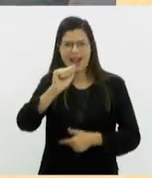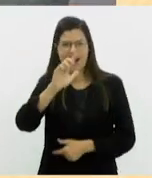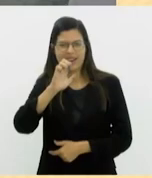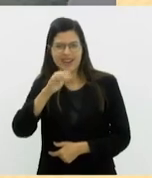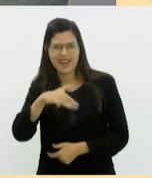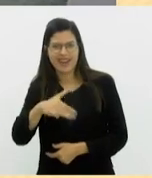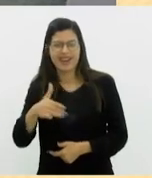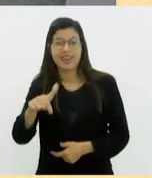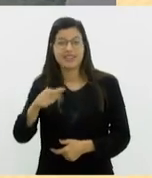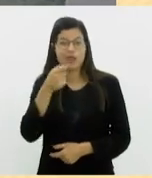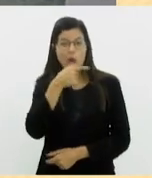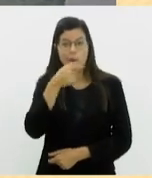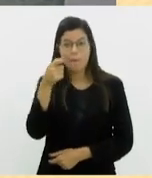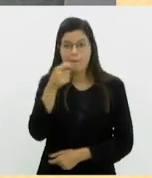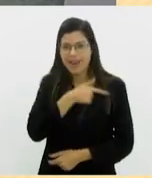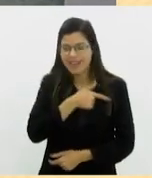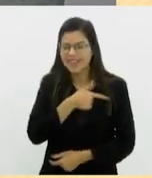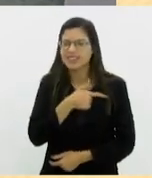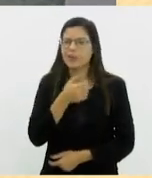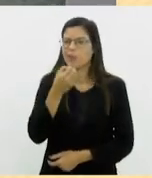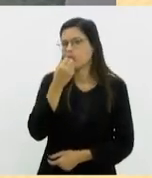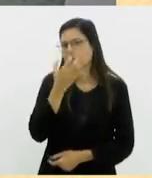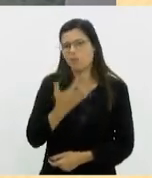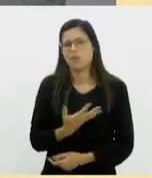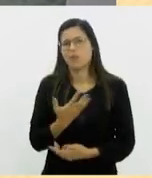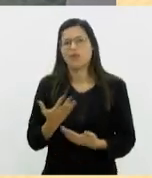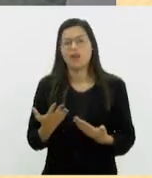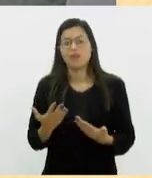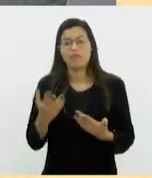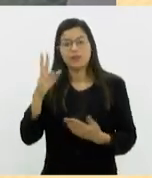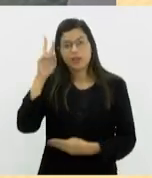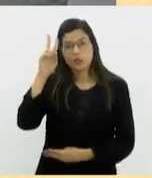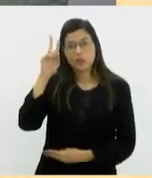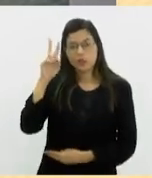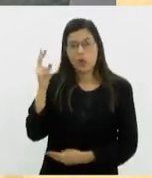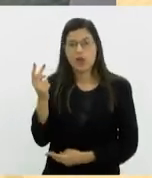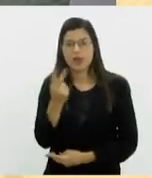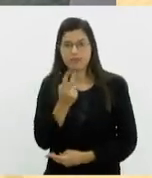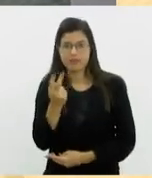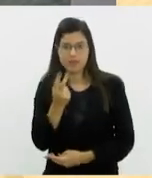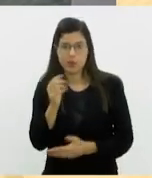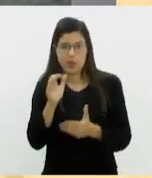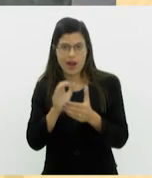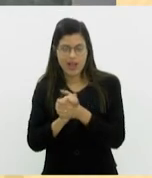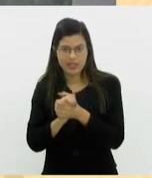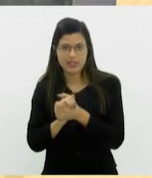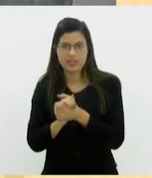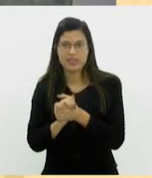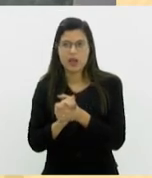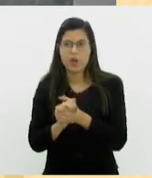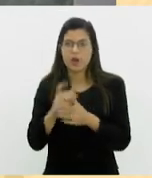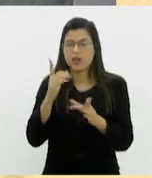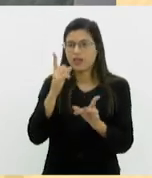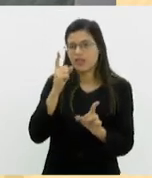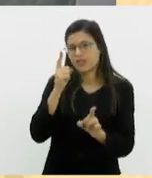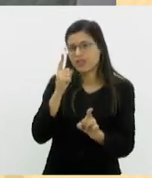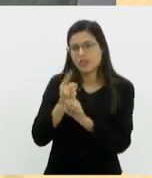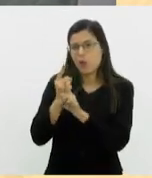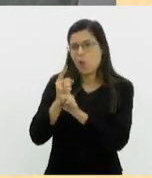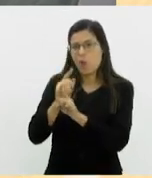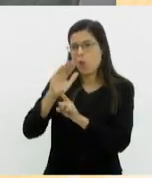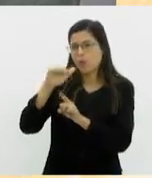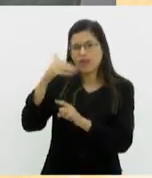é divertidíssima, ela conta a história de um casal que se encontra no plano astral e resolvem fazer